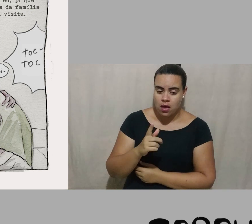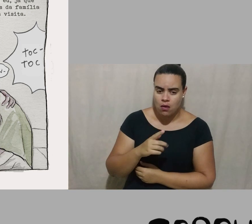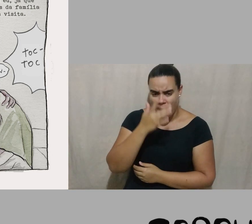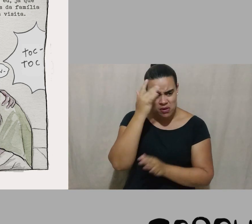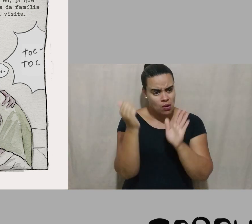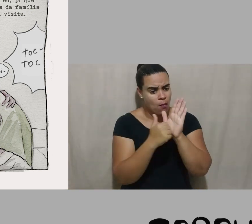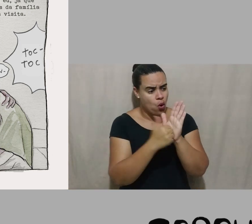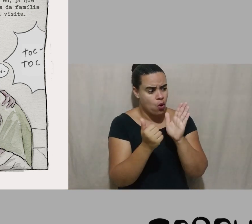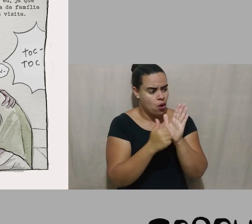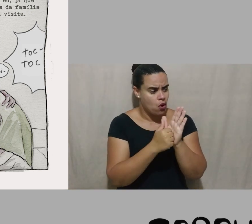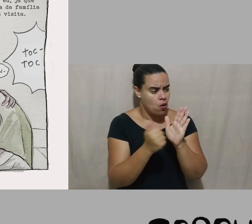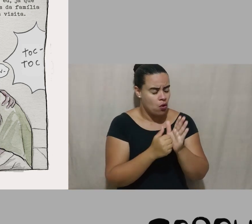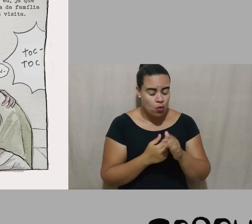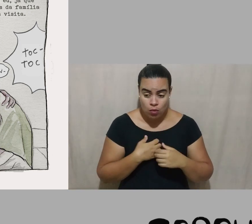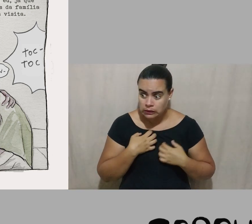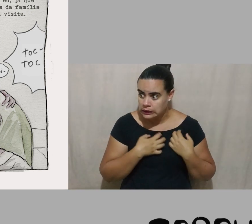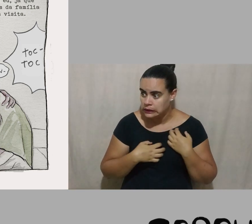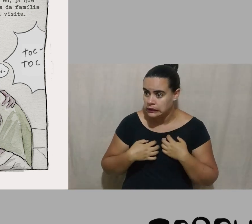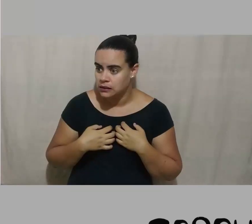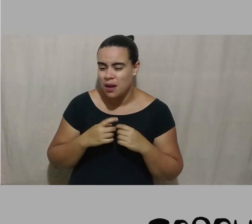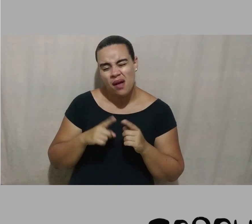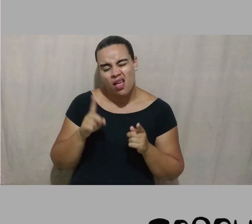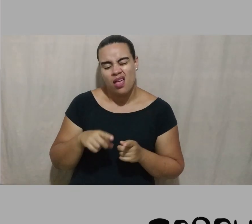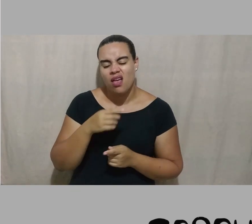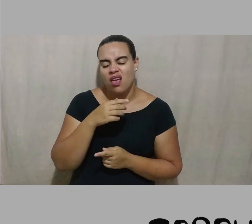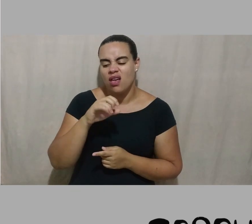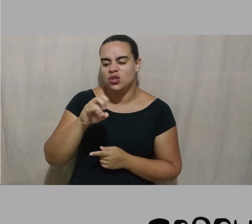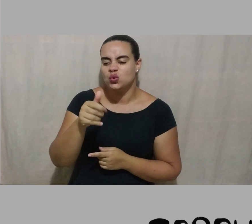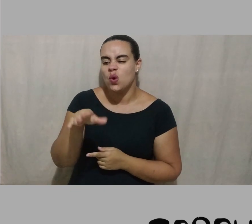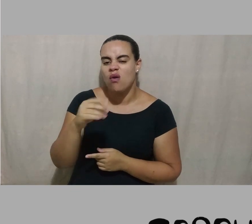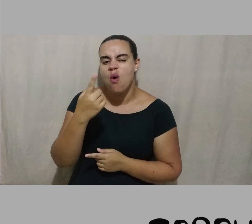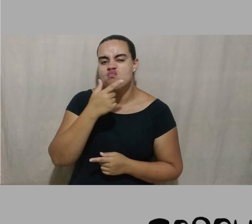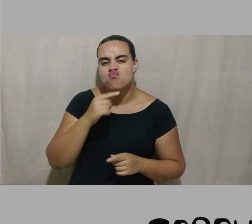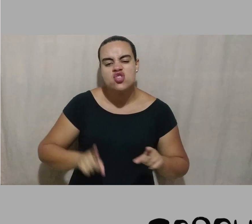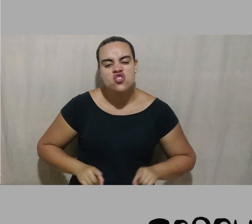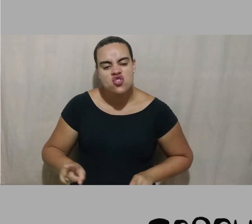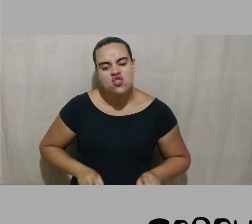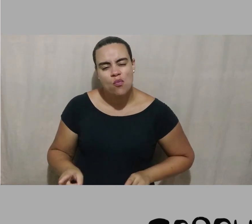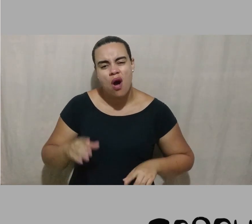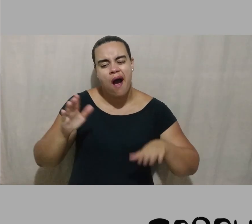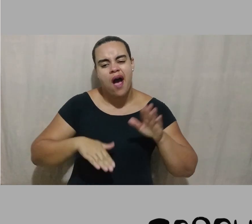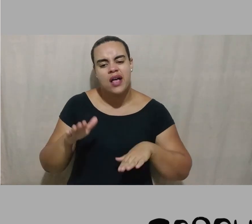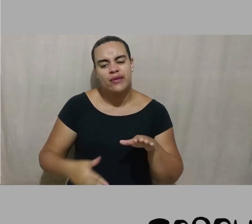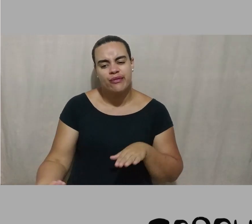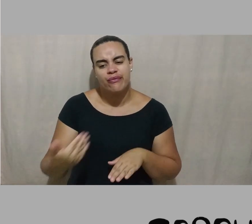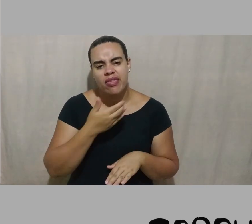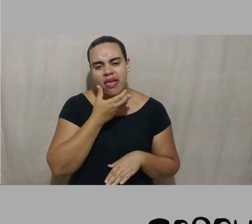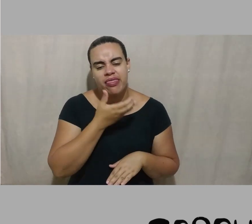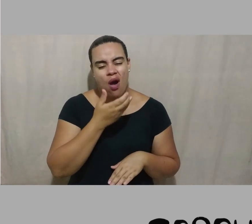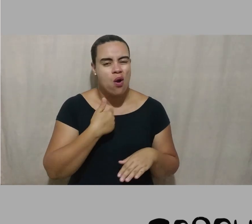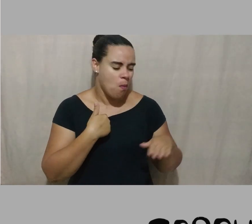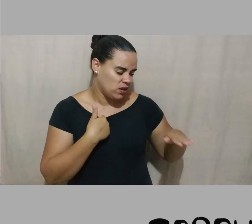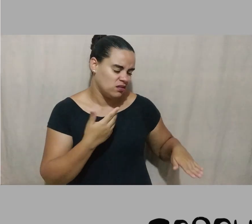pai. Lina. Toque, toque. Mas era só o João, um primo distante, ausente, que às vezes aparecia